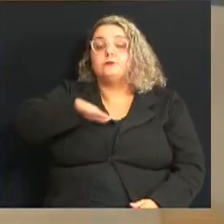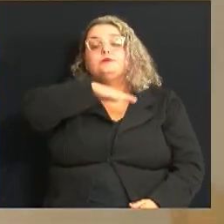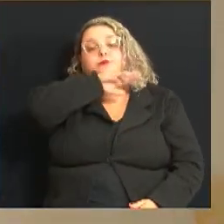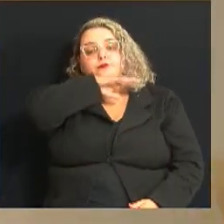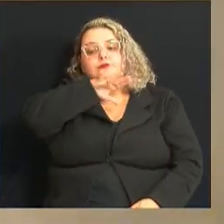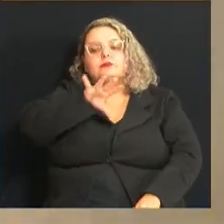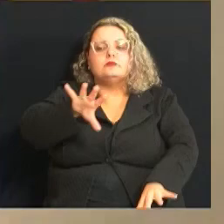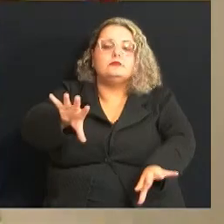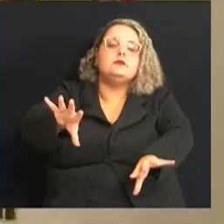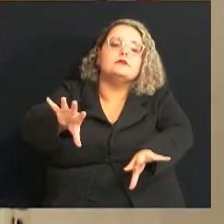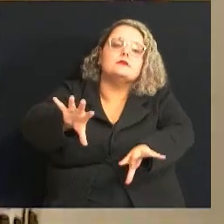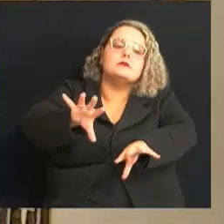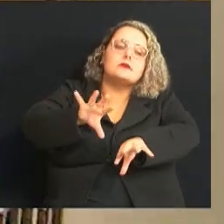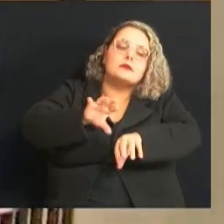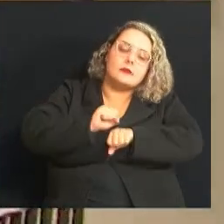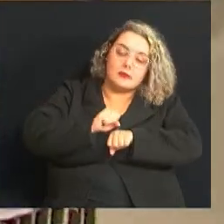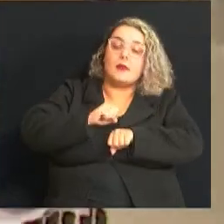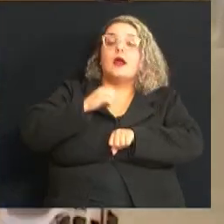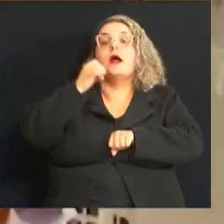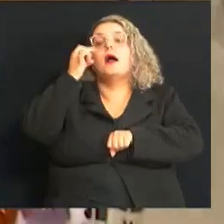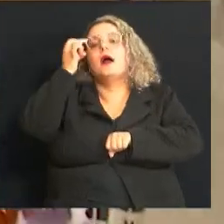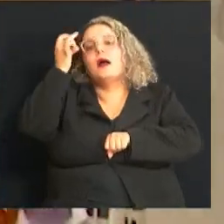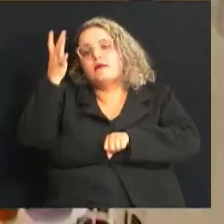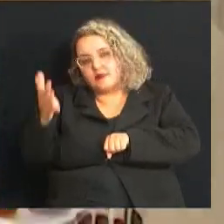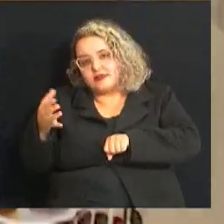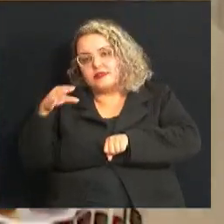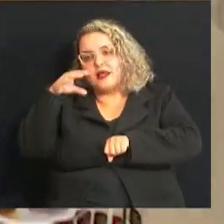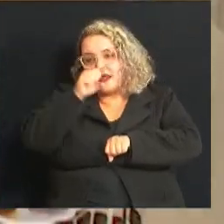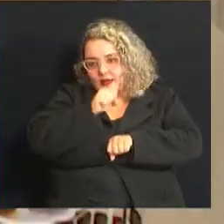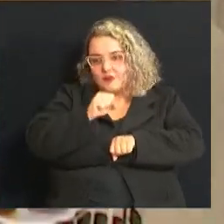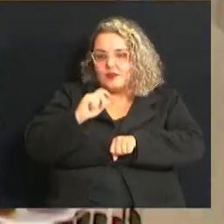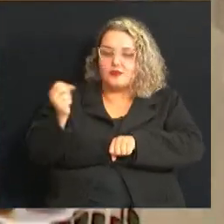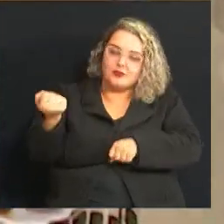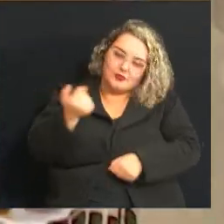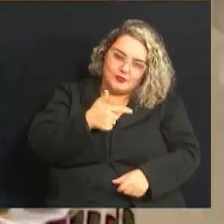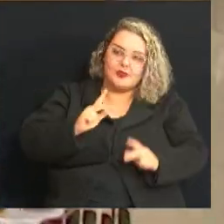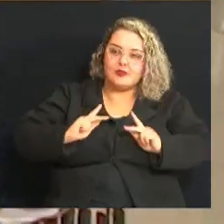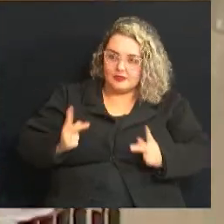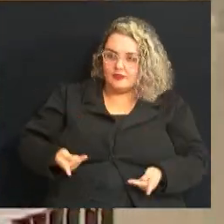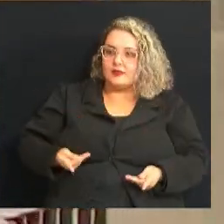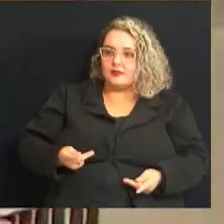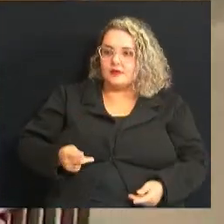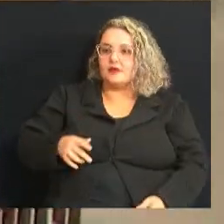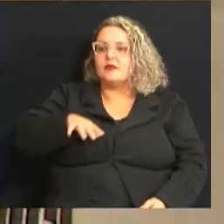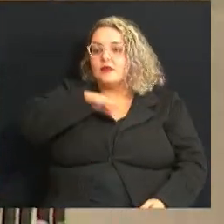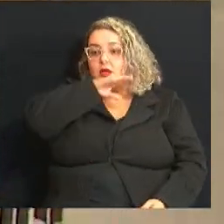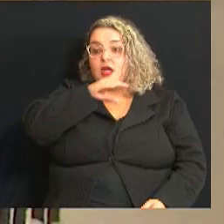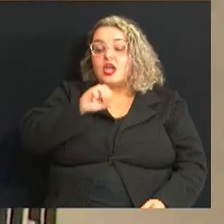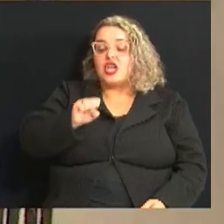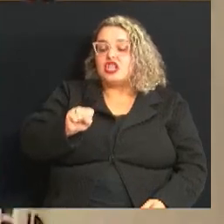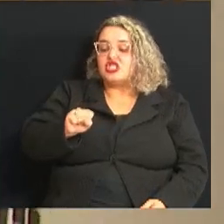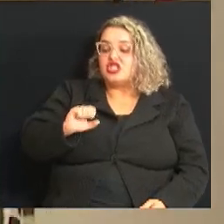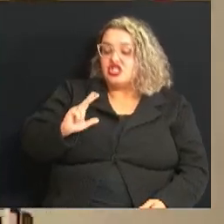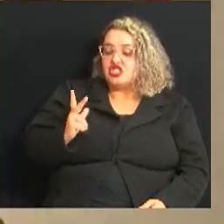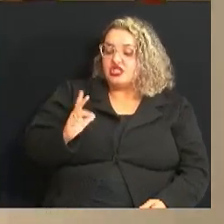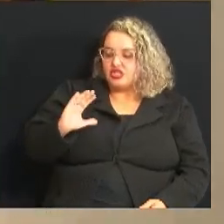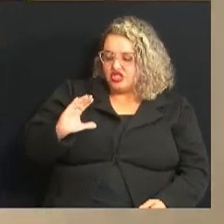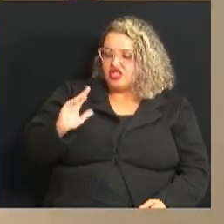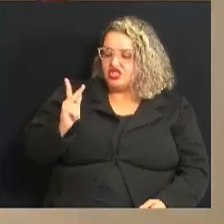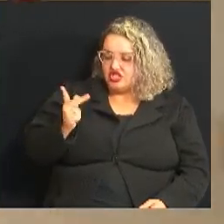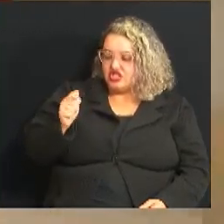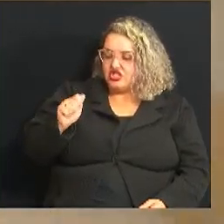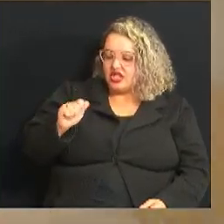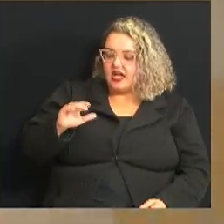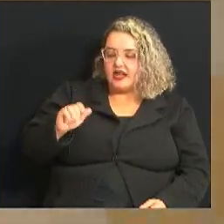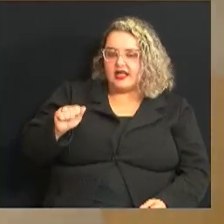absorver a energia mais rápido que os humanos. Os animais também têm os 7 chakras como nós humanos e eles têm o chakra braquial, que é